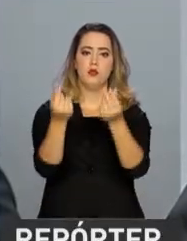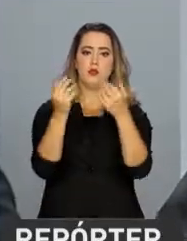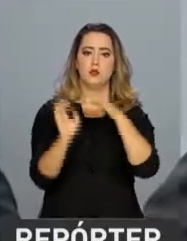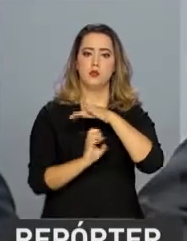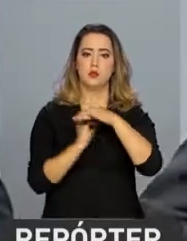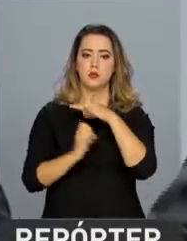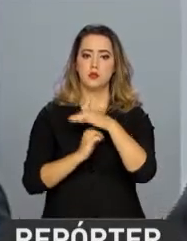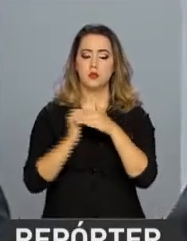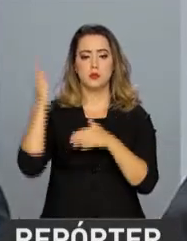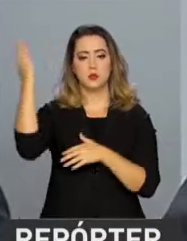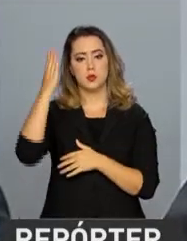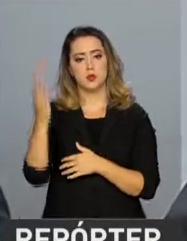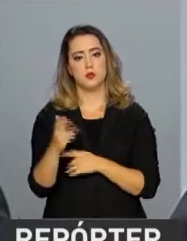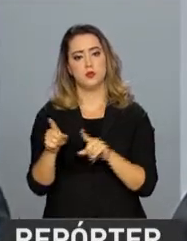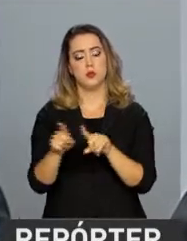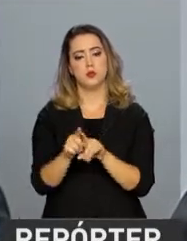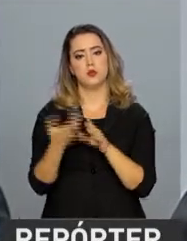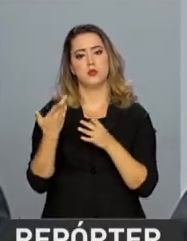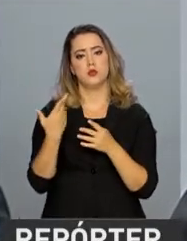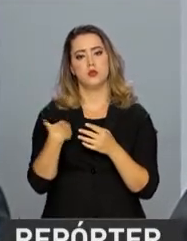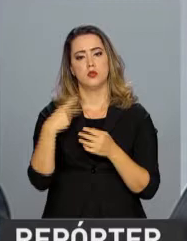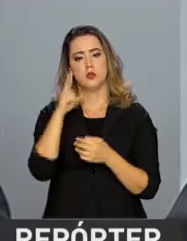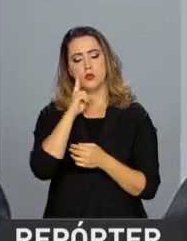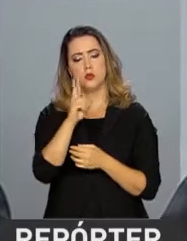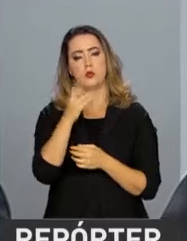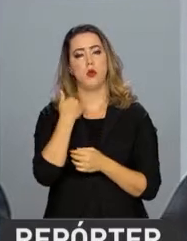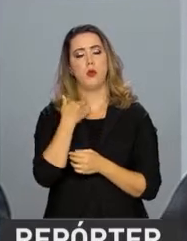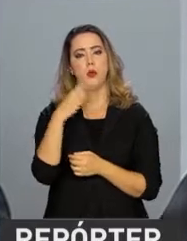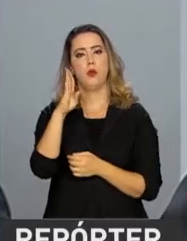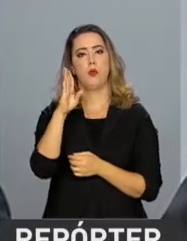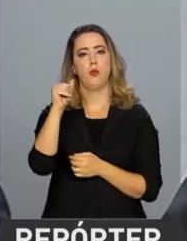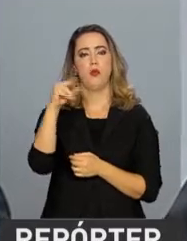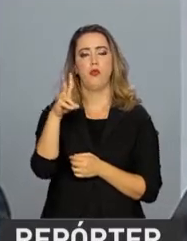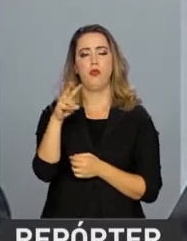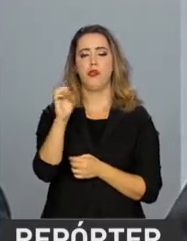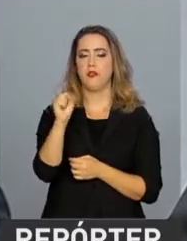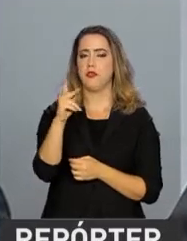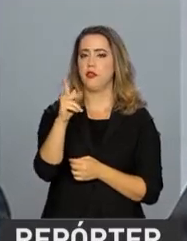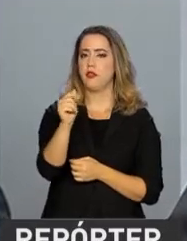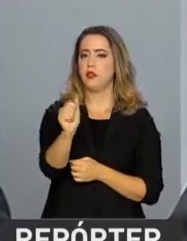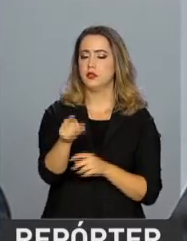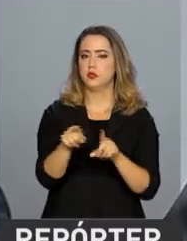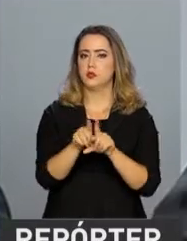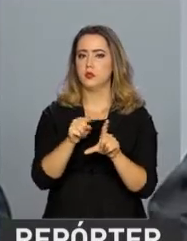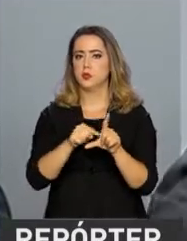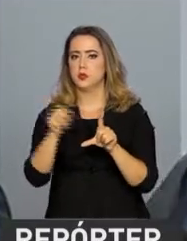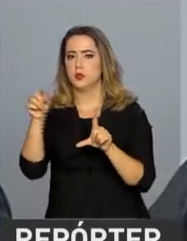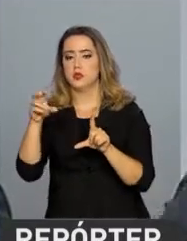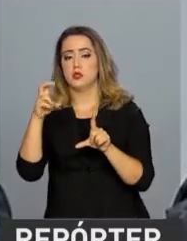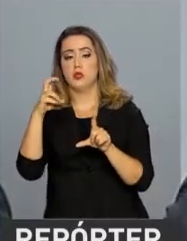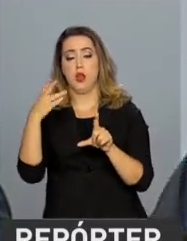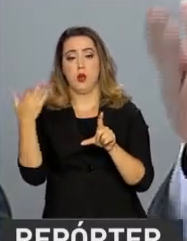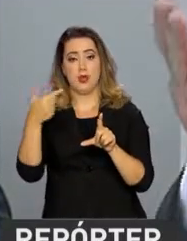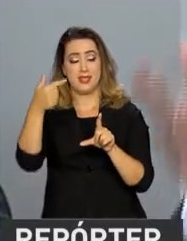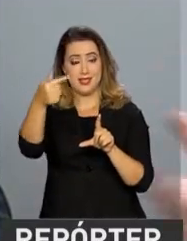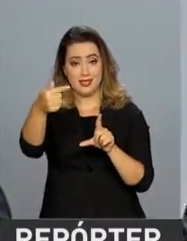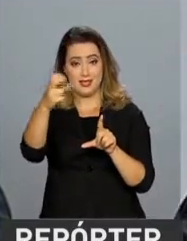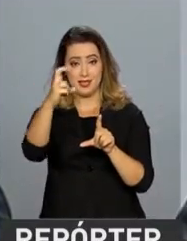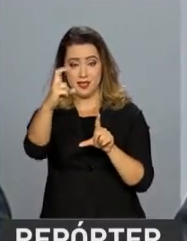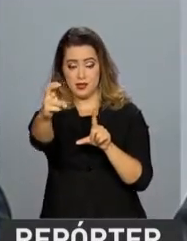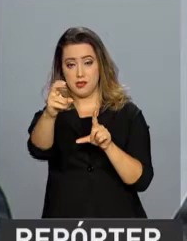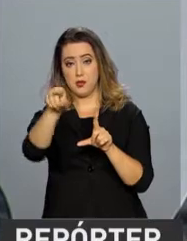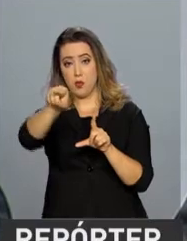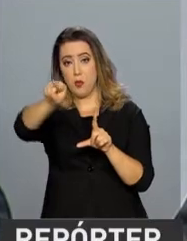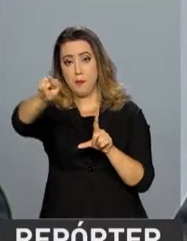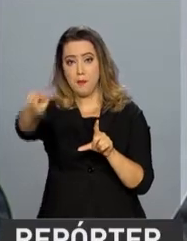têm medido pela pela bovespa subiu de 57 mil 900 pontos para 75 mil e